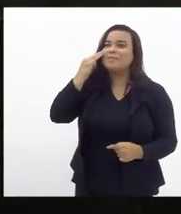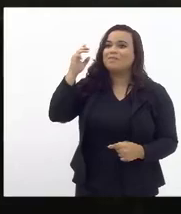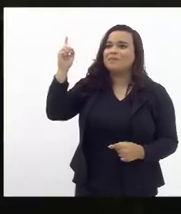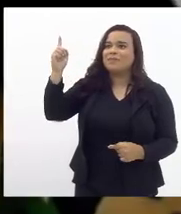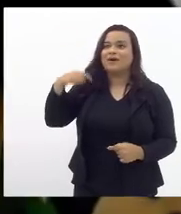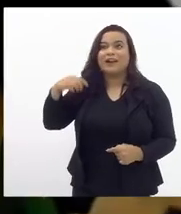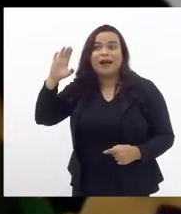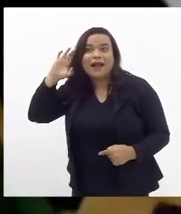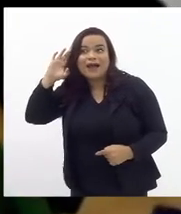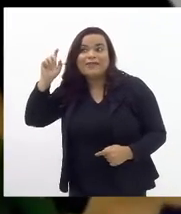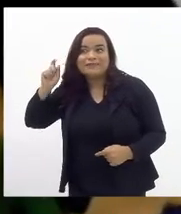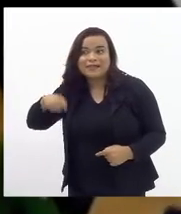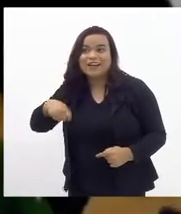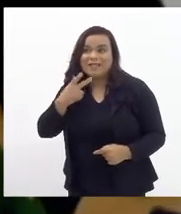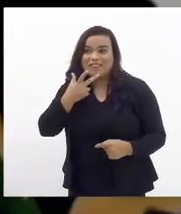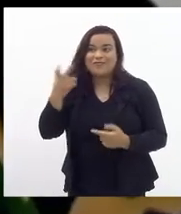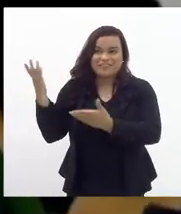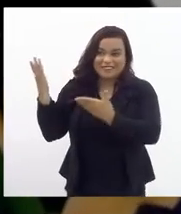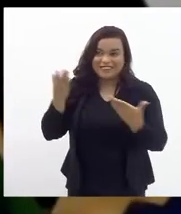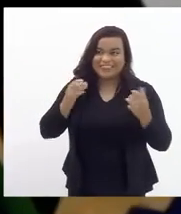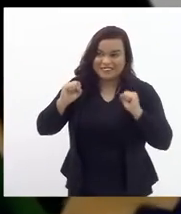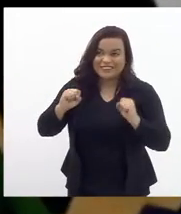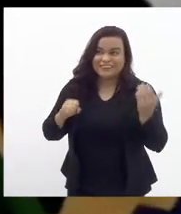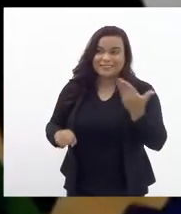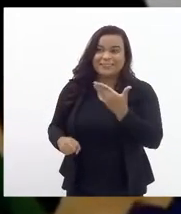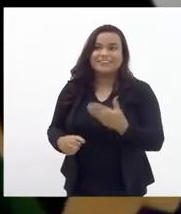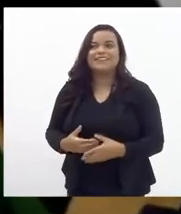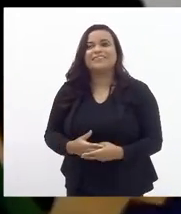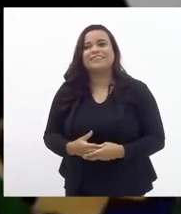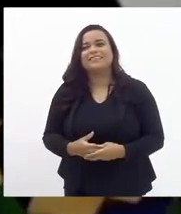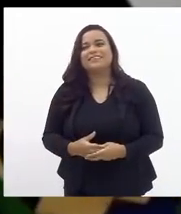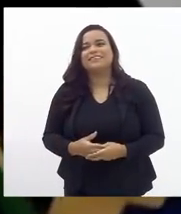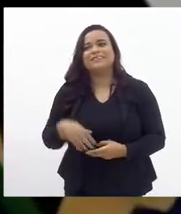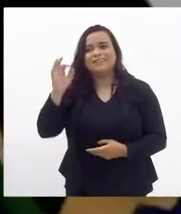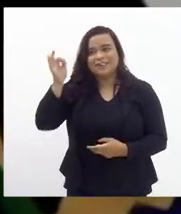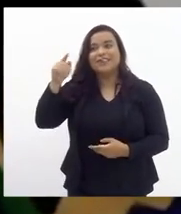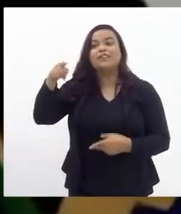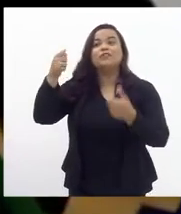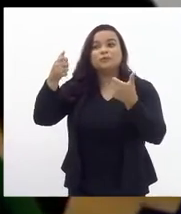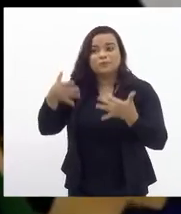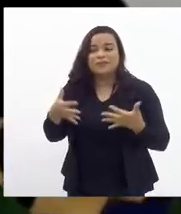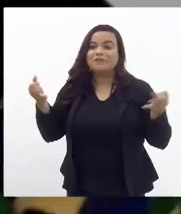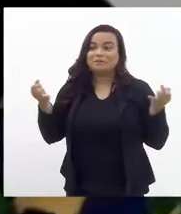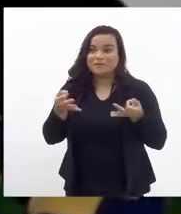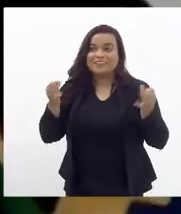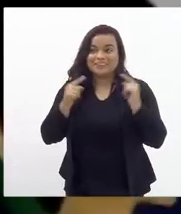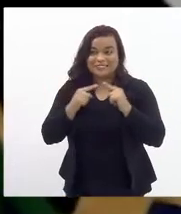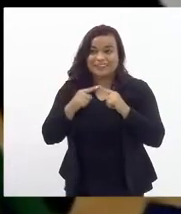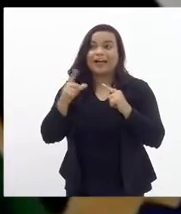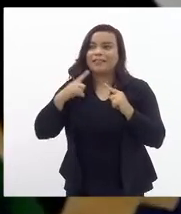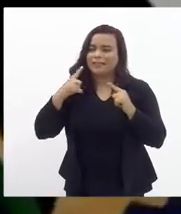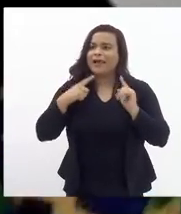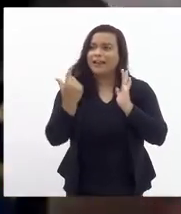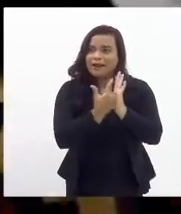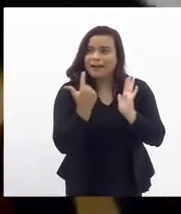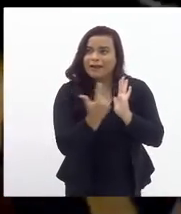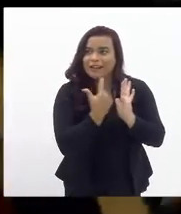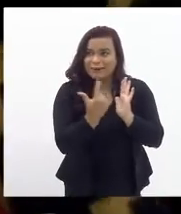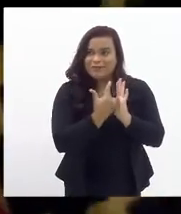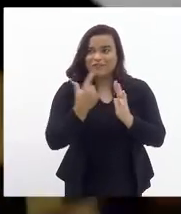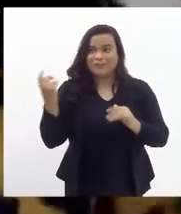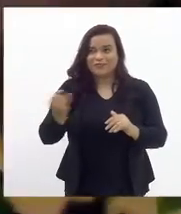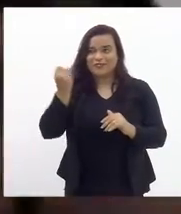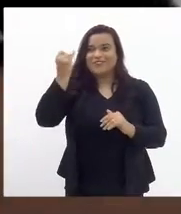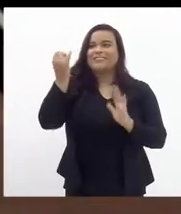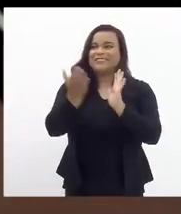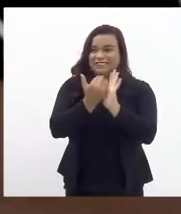vontade. Não, é bem rápido, né? Essa provocação aí é muito boa. Inclusive, tem um livro muito importante, é um livro